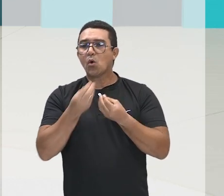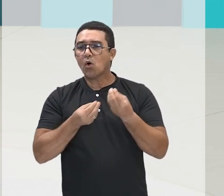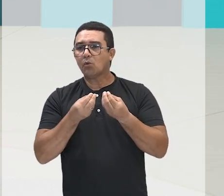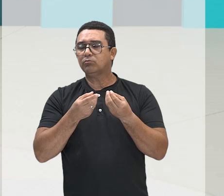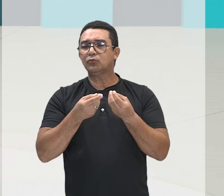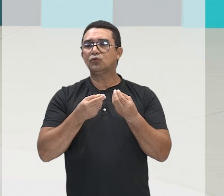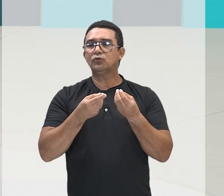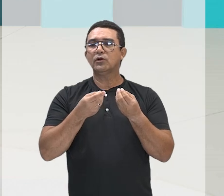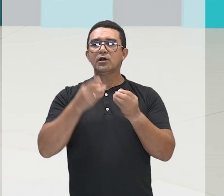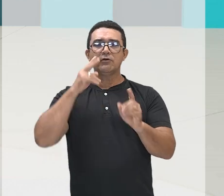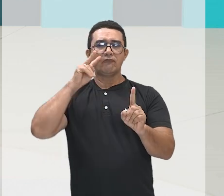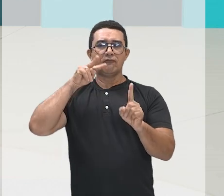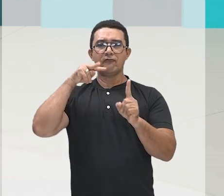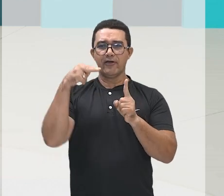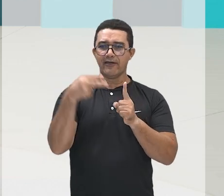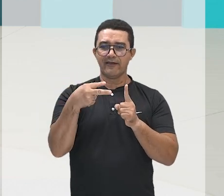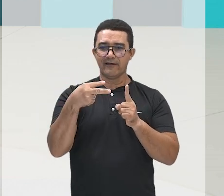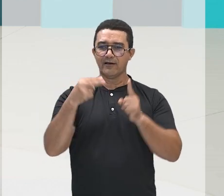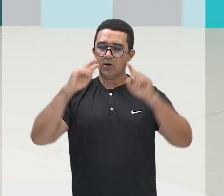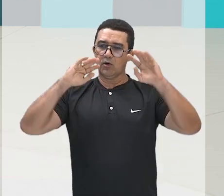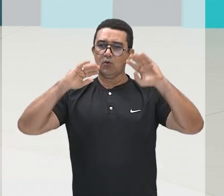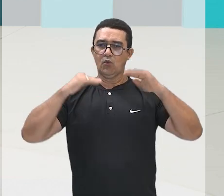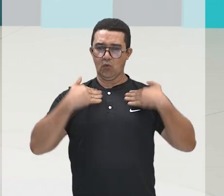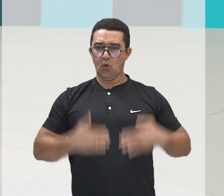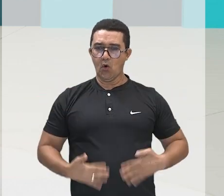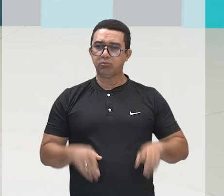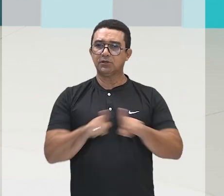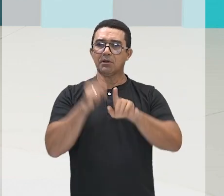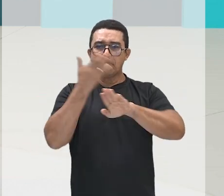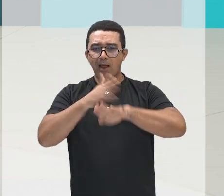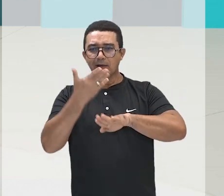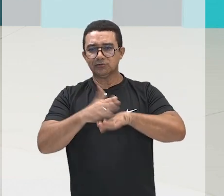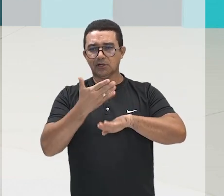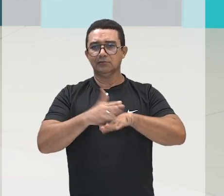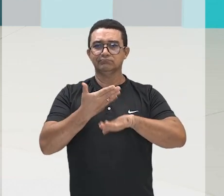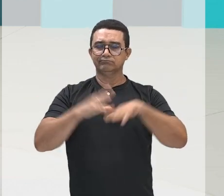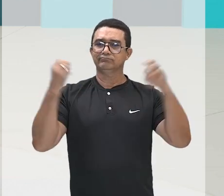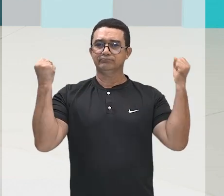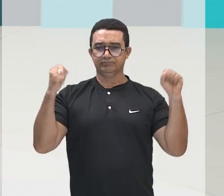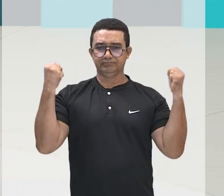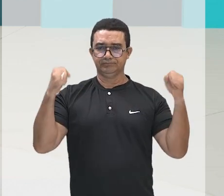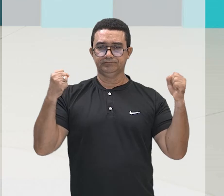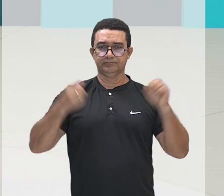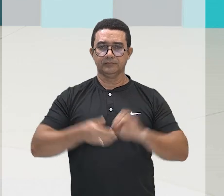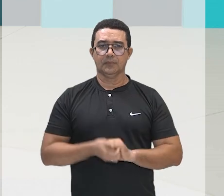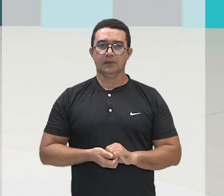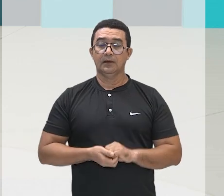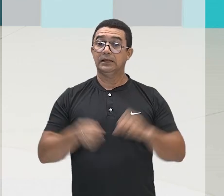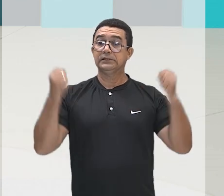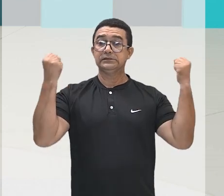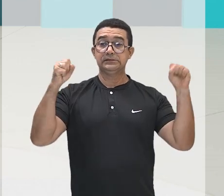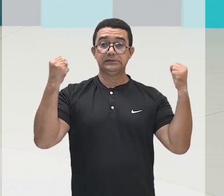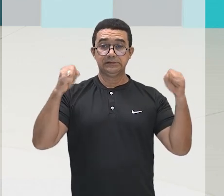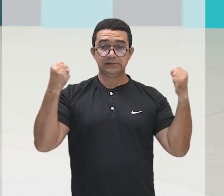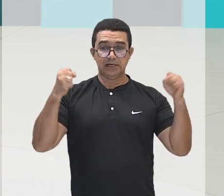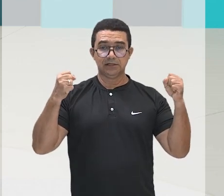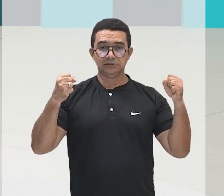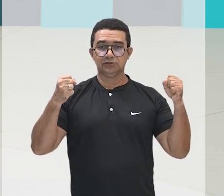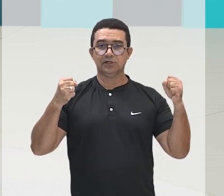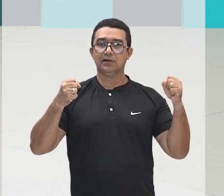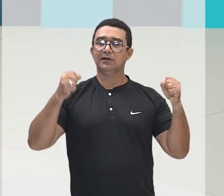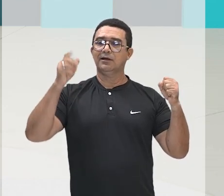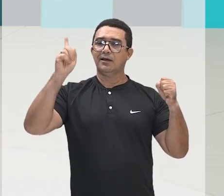forma de enxergar o corpo e a prática de exercícios físicos, certo? Então a ginástica, ela sempre